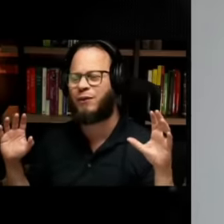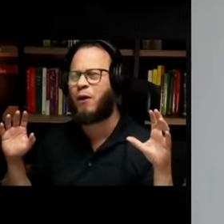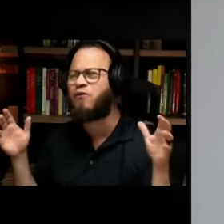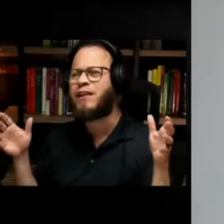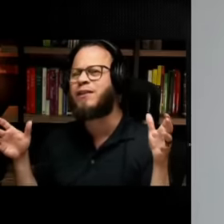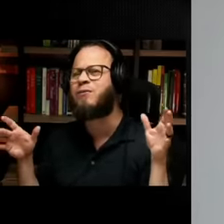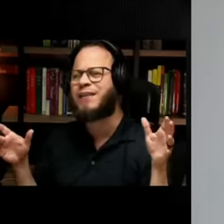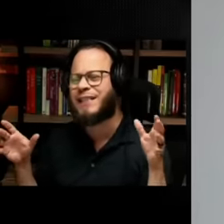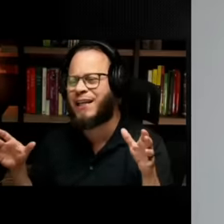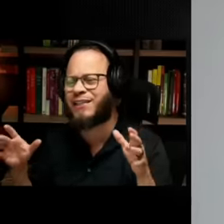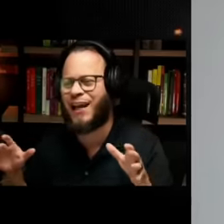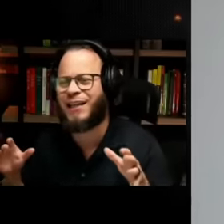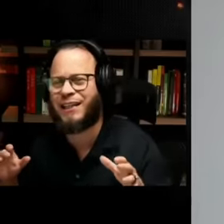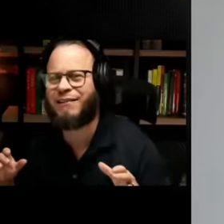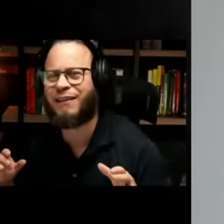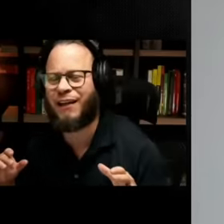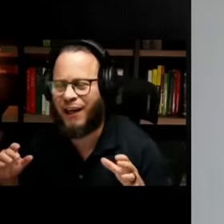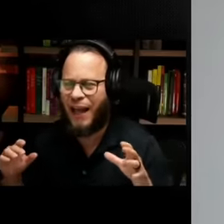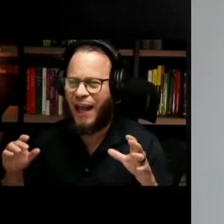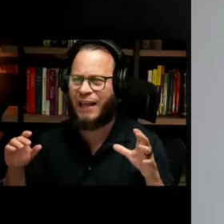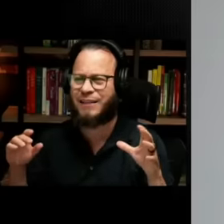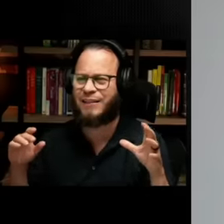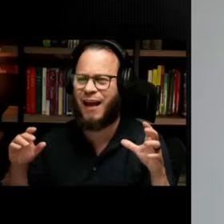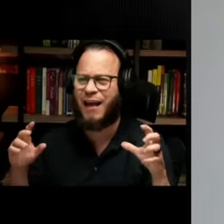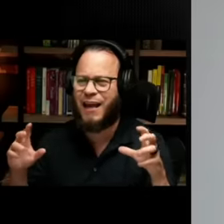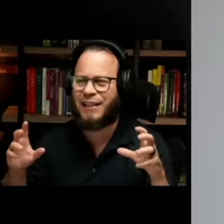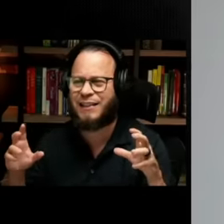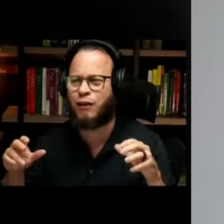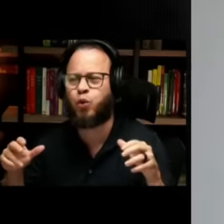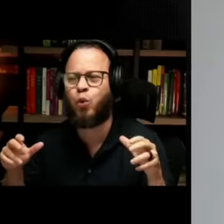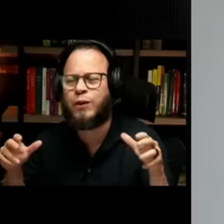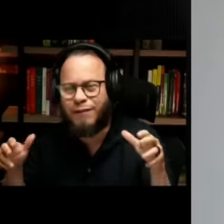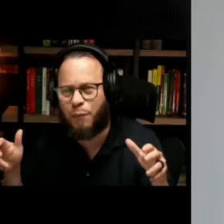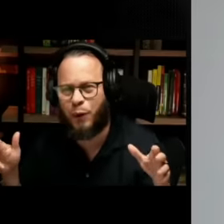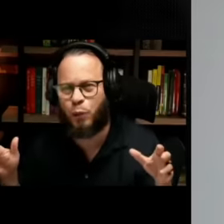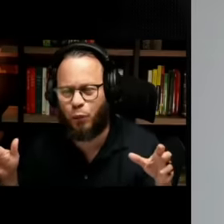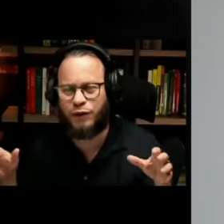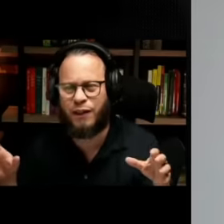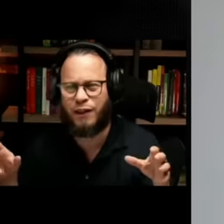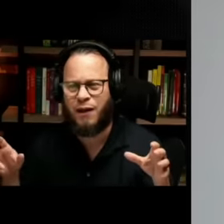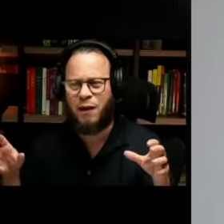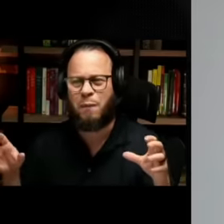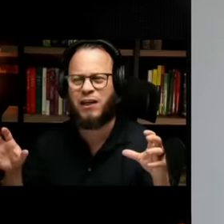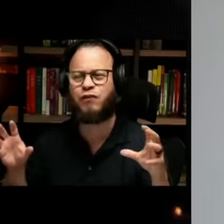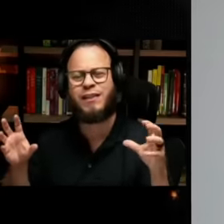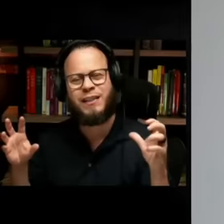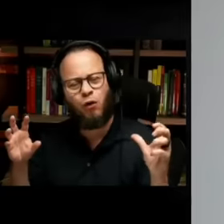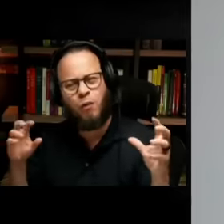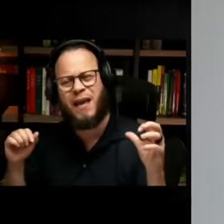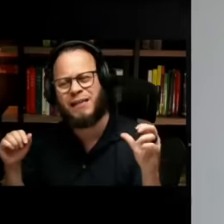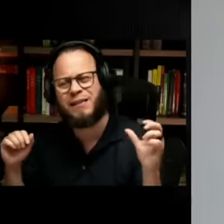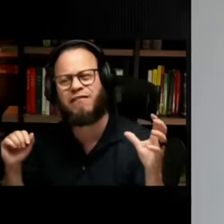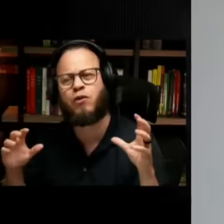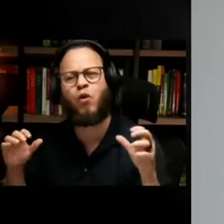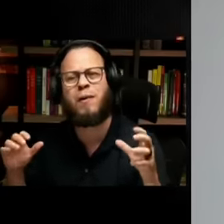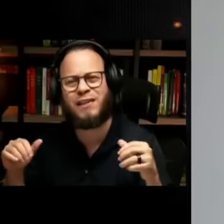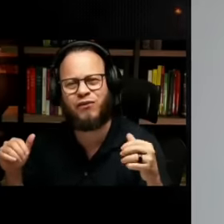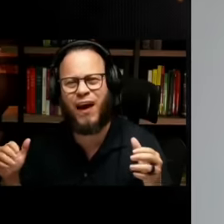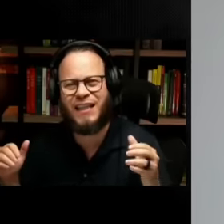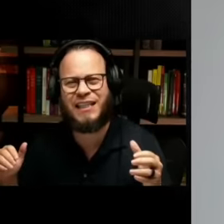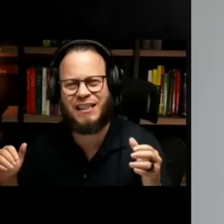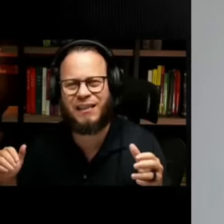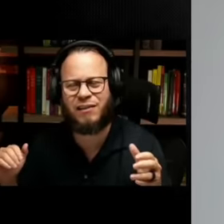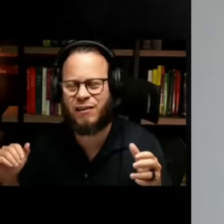cara, talvez não seja ainda essa luta pelo poder, mas você já começa a ver